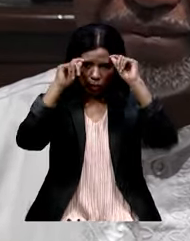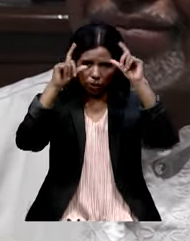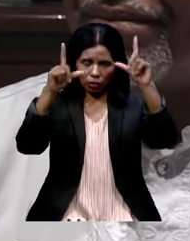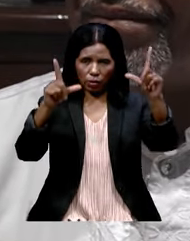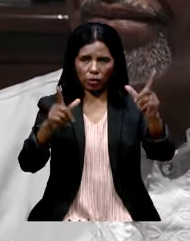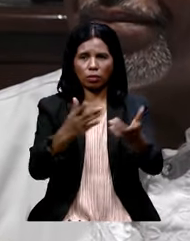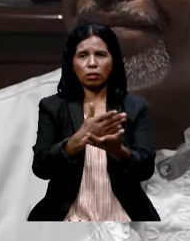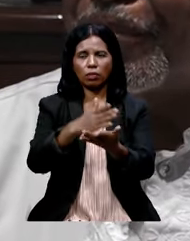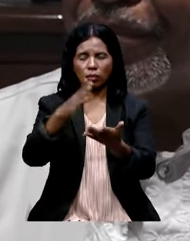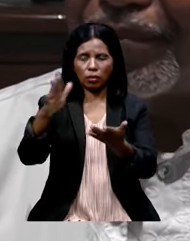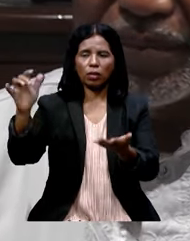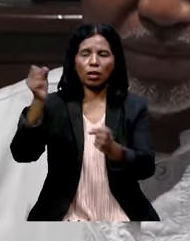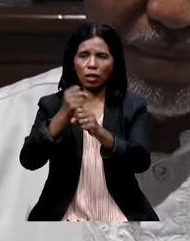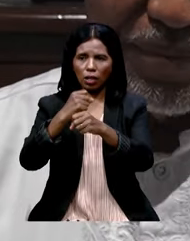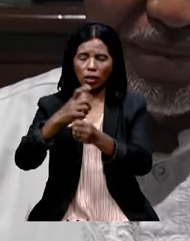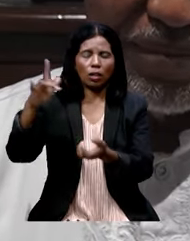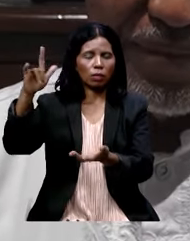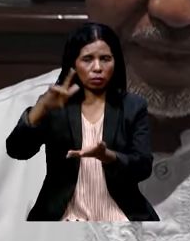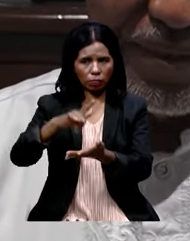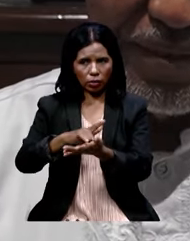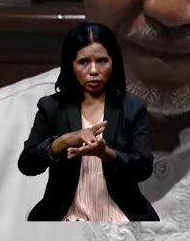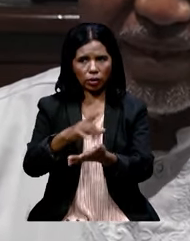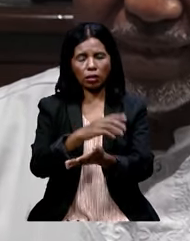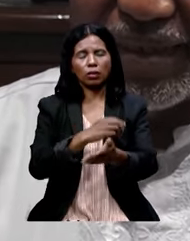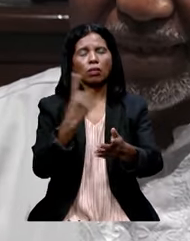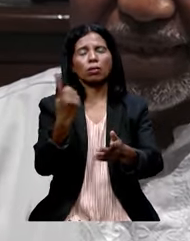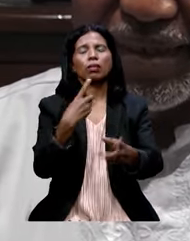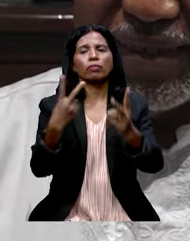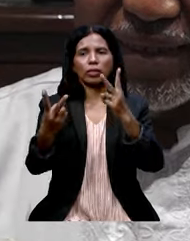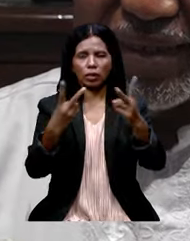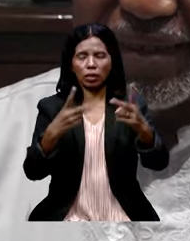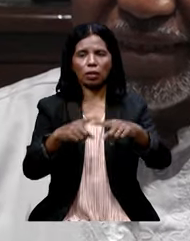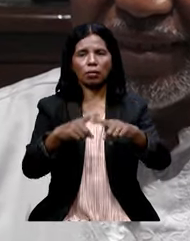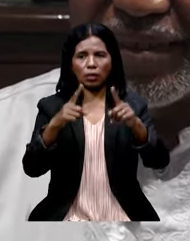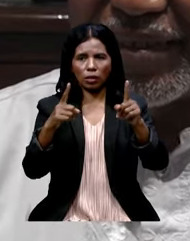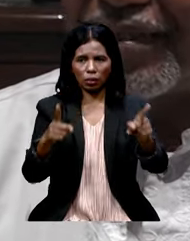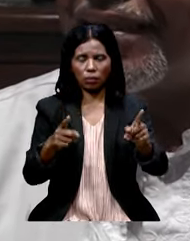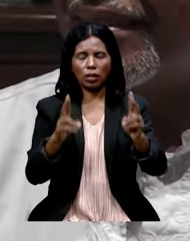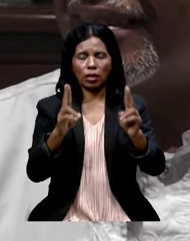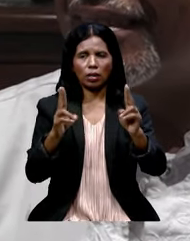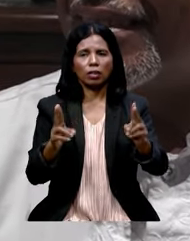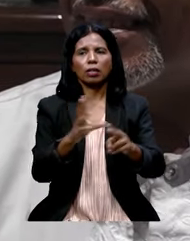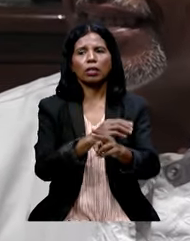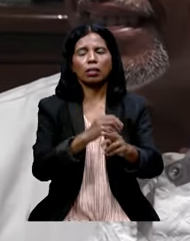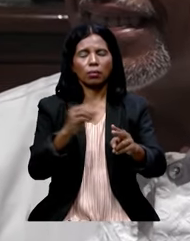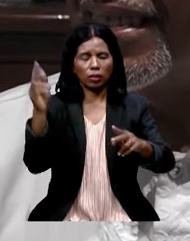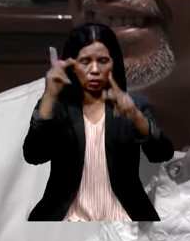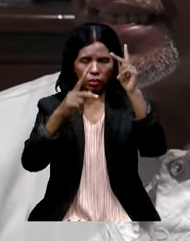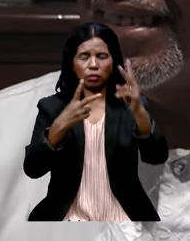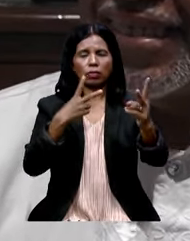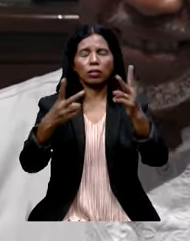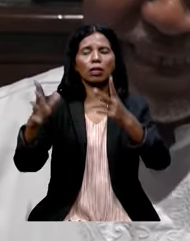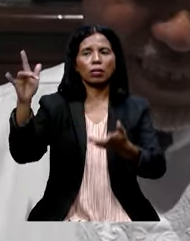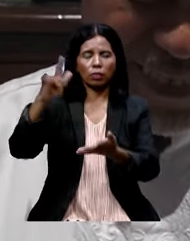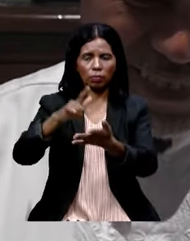melhora o aeroporto, não é uma coisa só para a visita. Pode ser acelerada por causa da visita, mas o aeroporto é